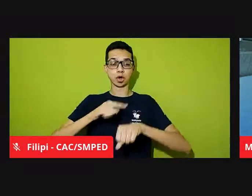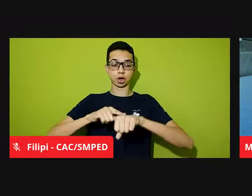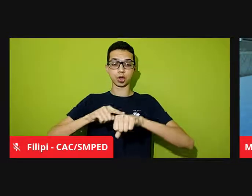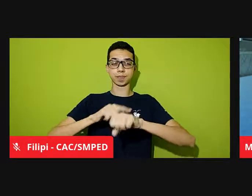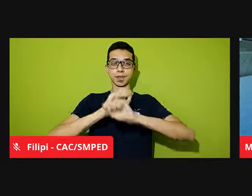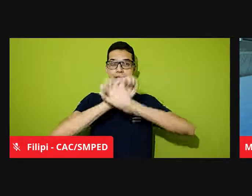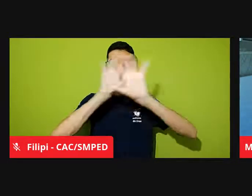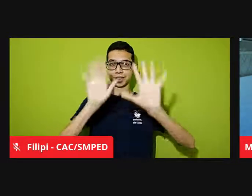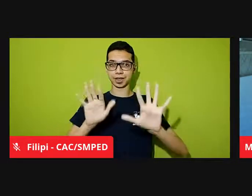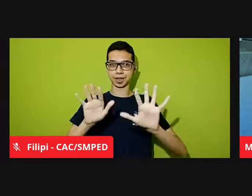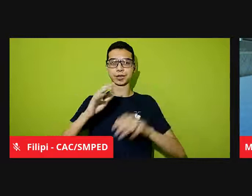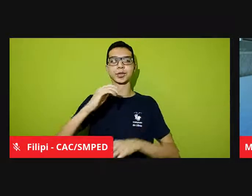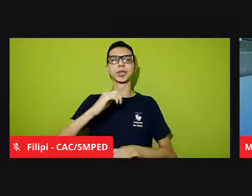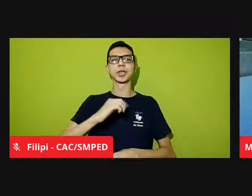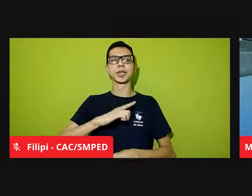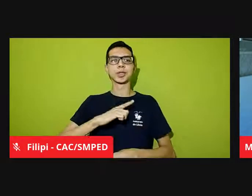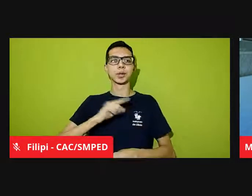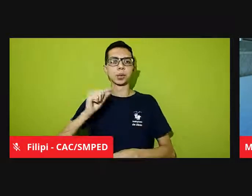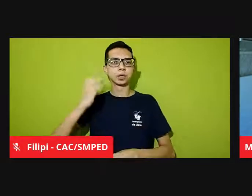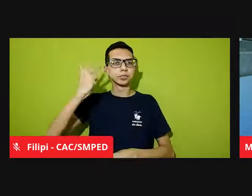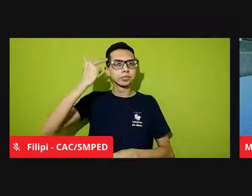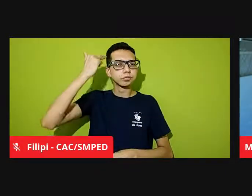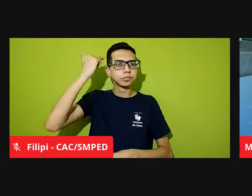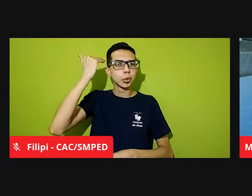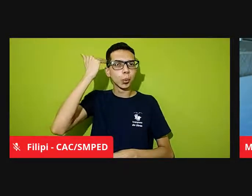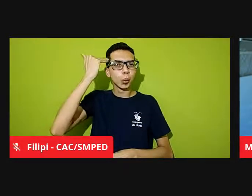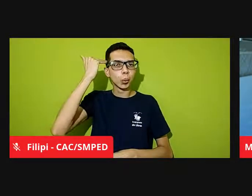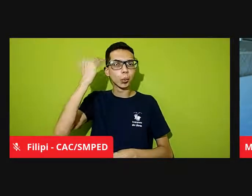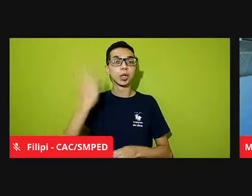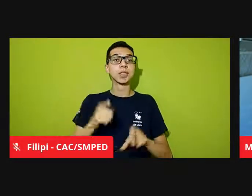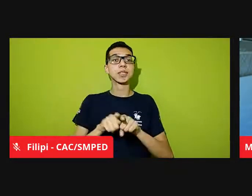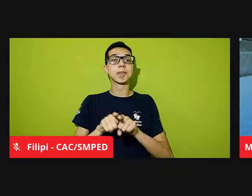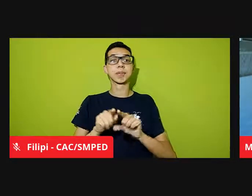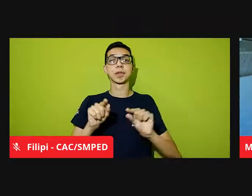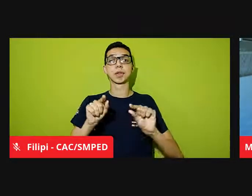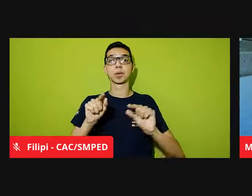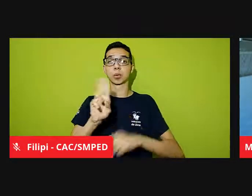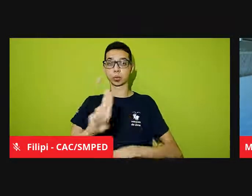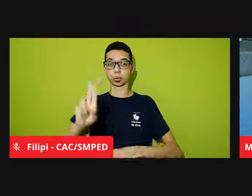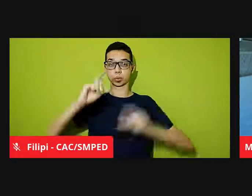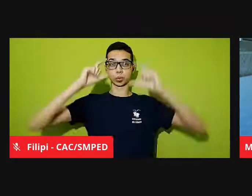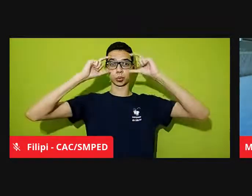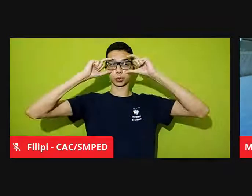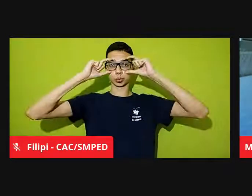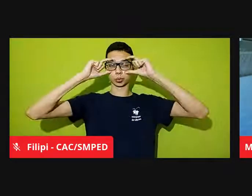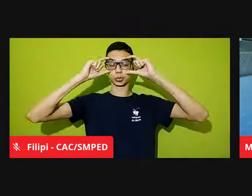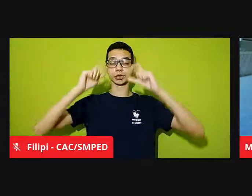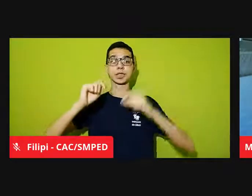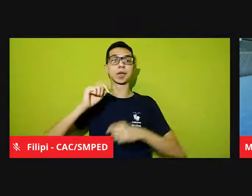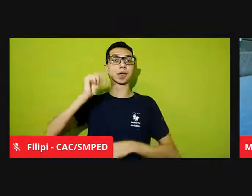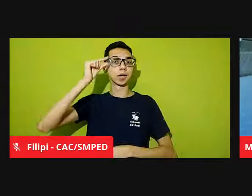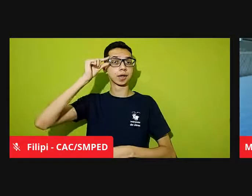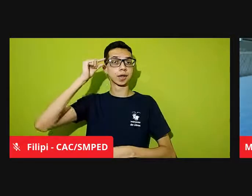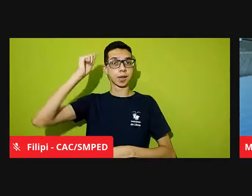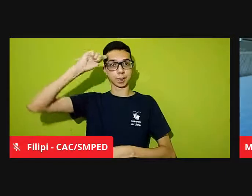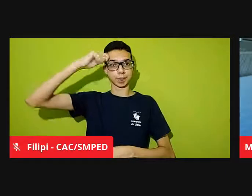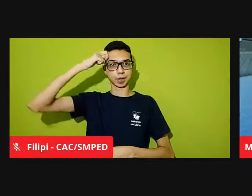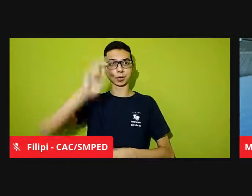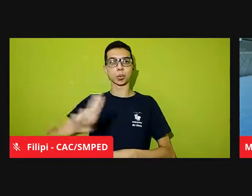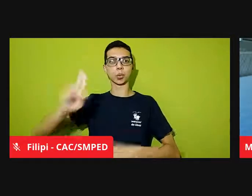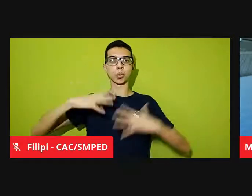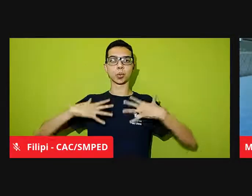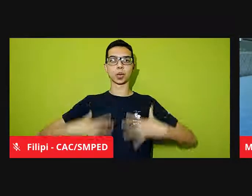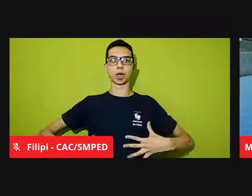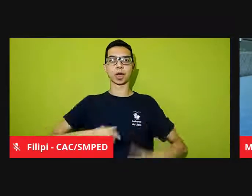cabelo castanho, cortado curtinho também, usa um óculos de grau com armação preta e está usando uma